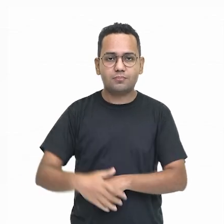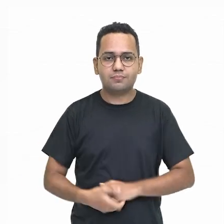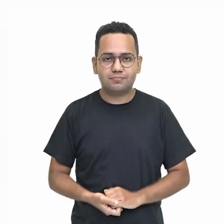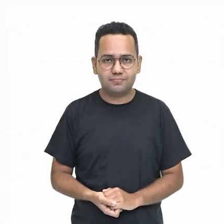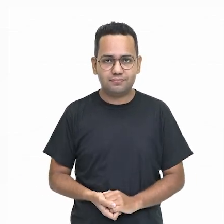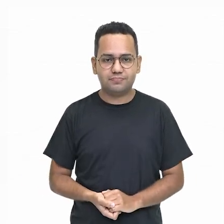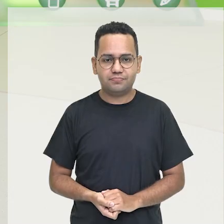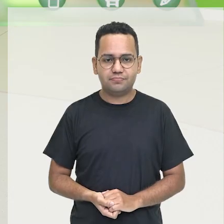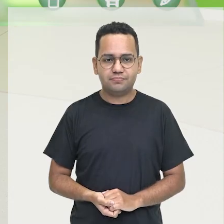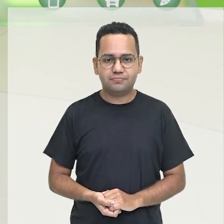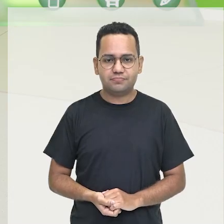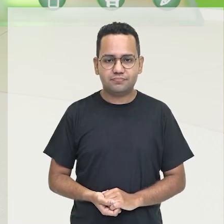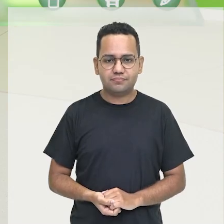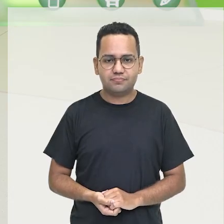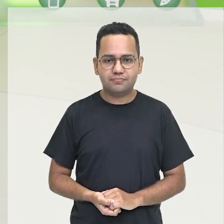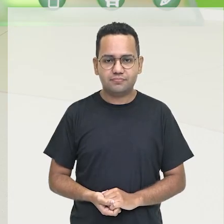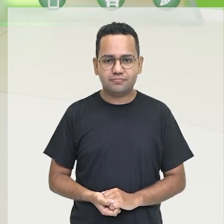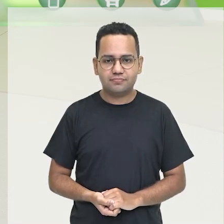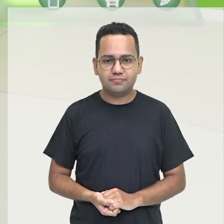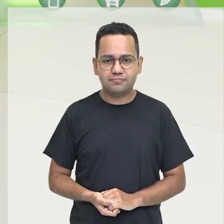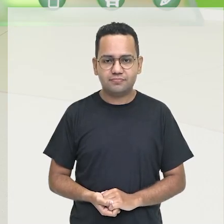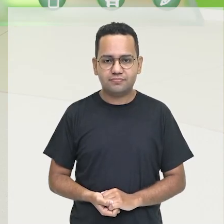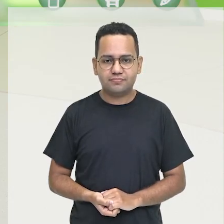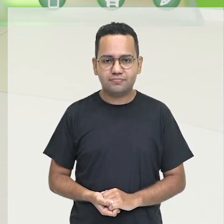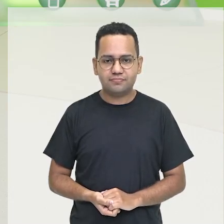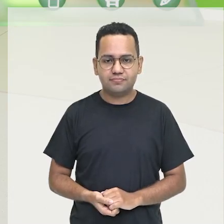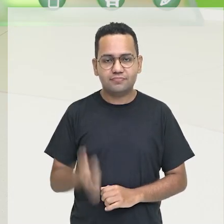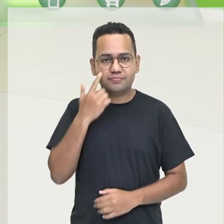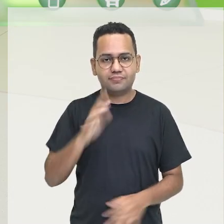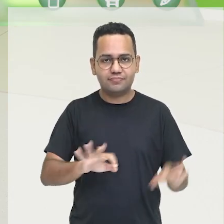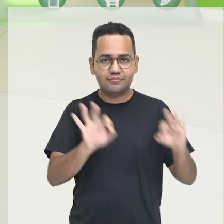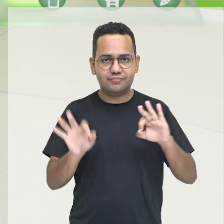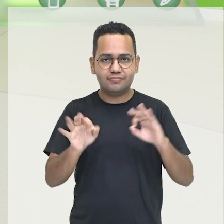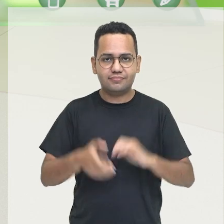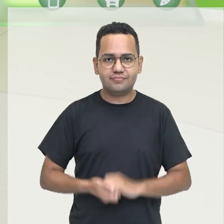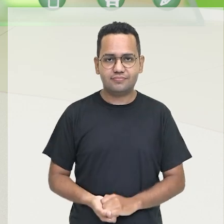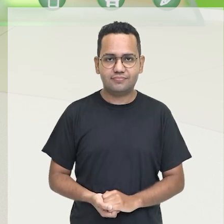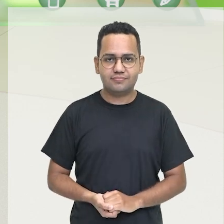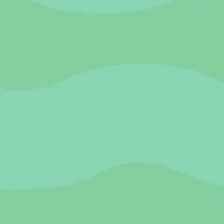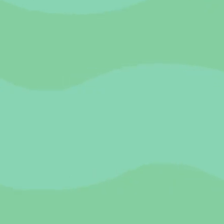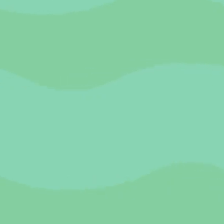avaliação Então pessoal vamos lá à nossa